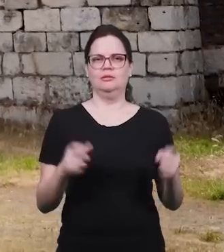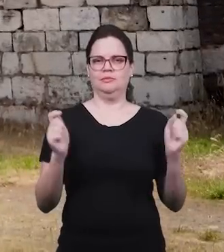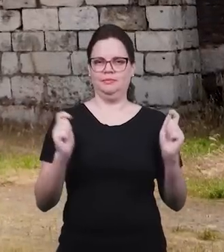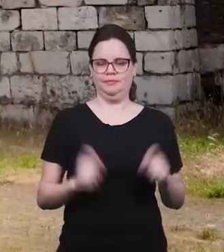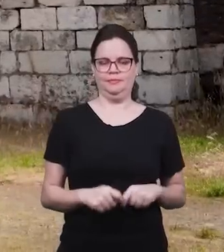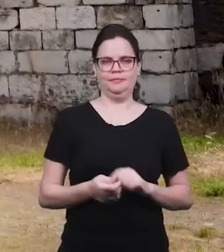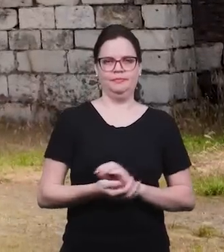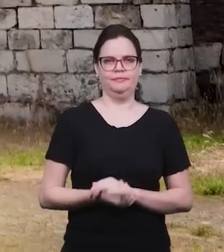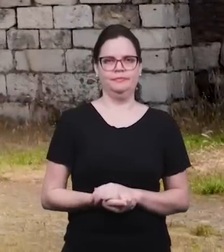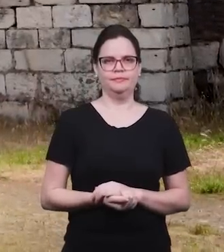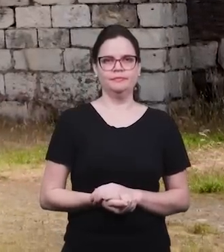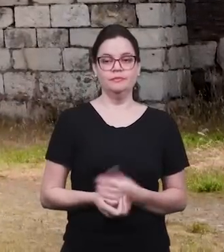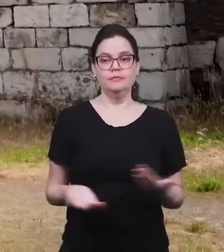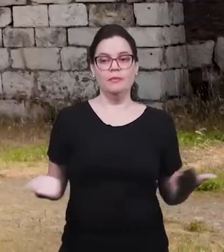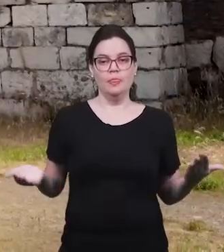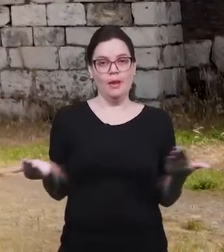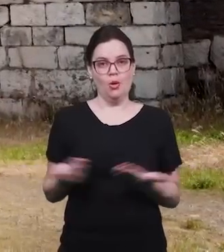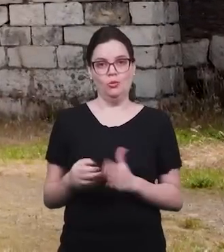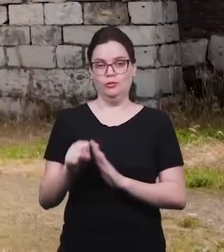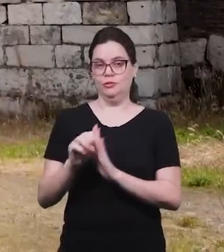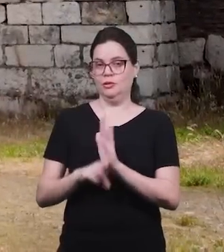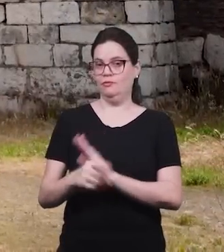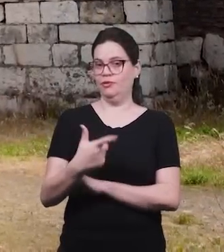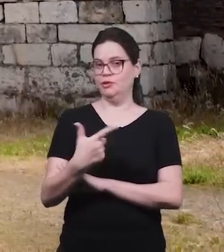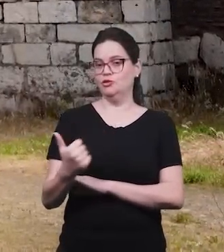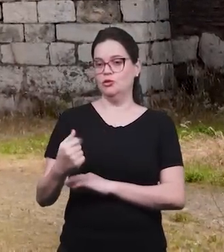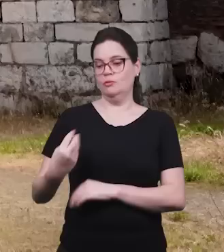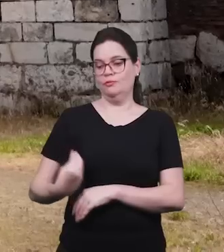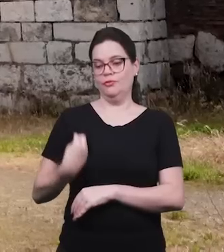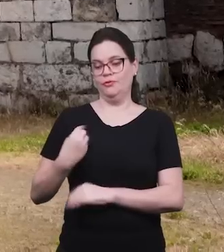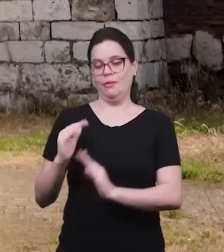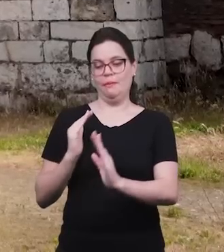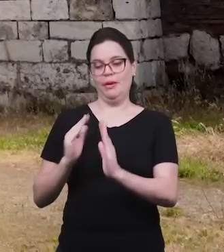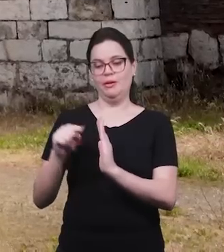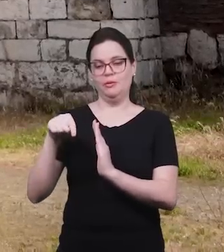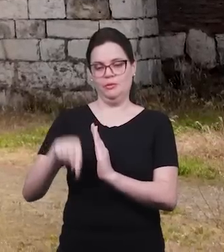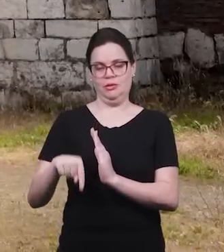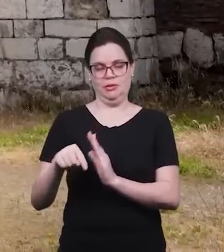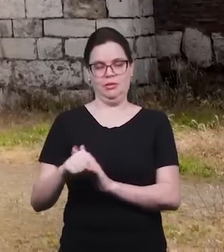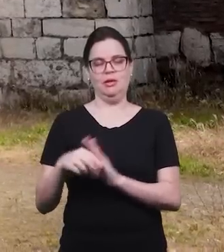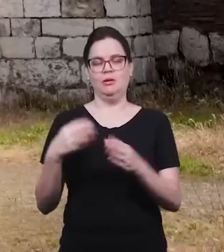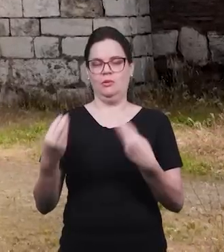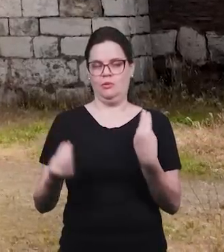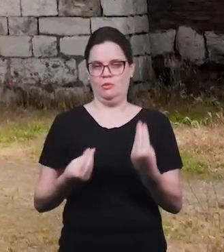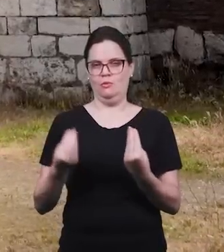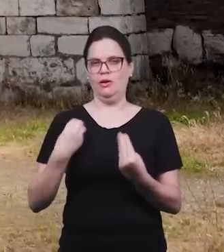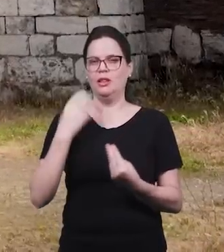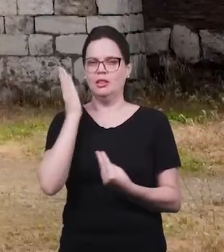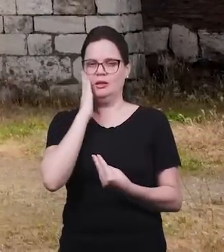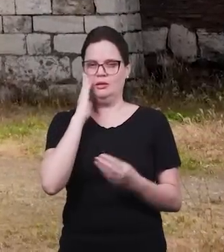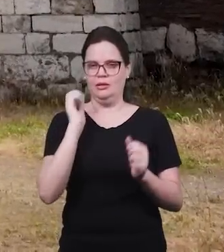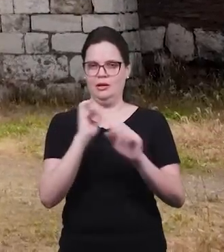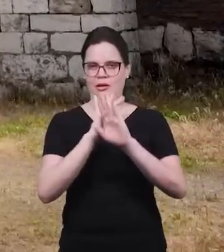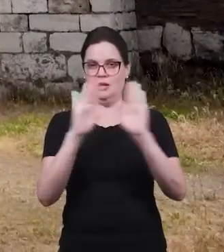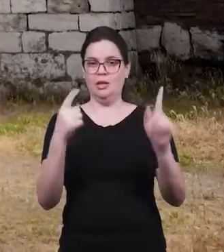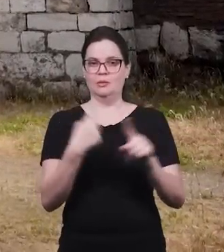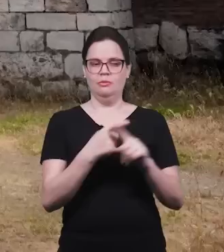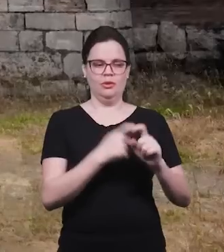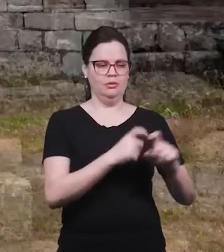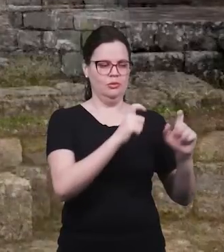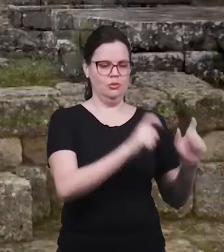ao momento que nós estamos vivendo. Então nós temos que entender que as cartas, elas estão distribuídas para